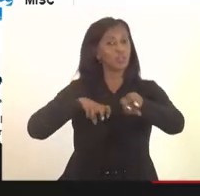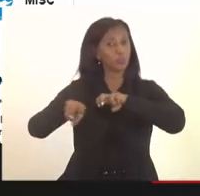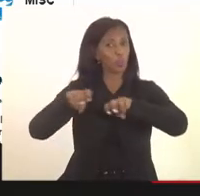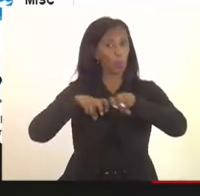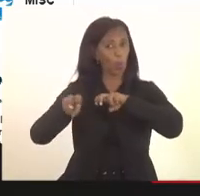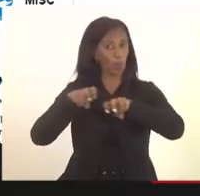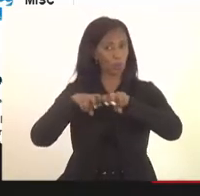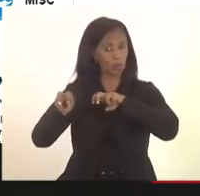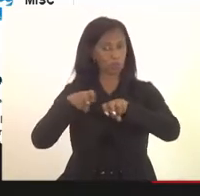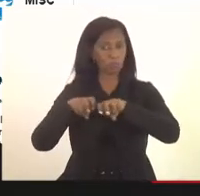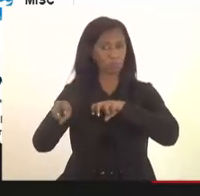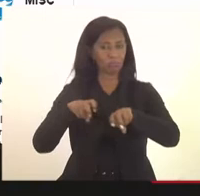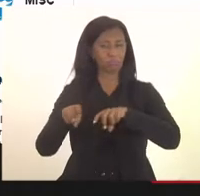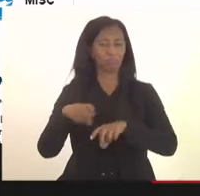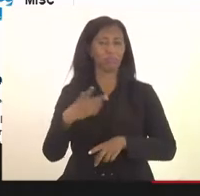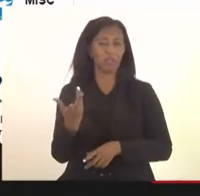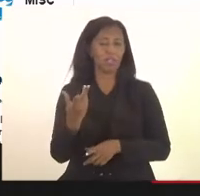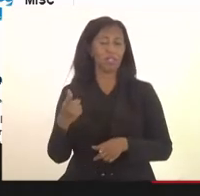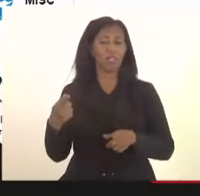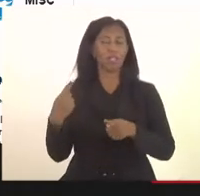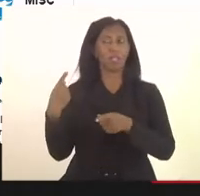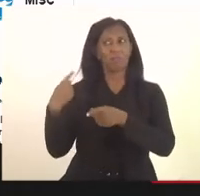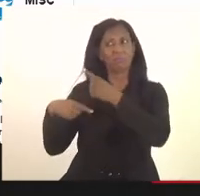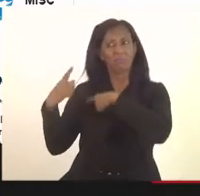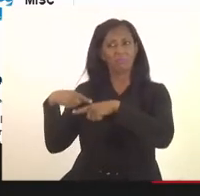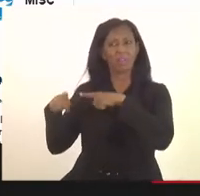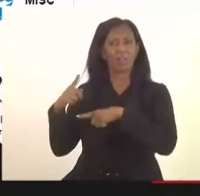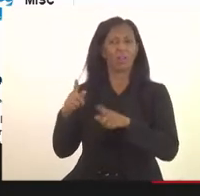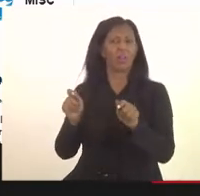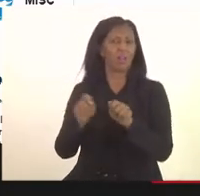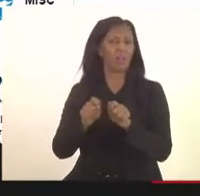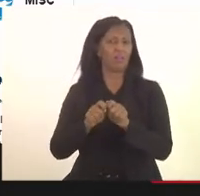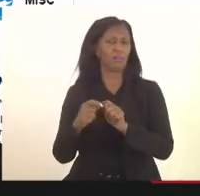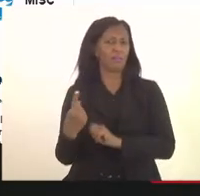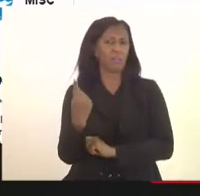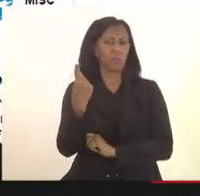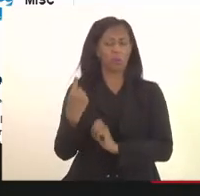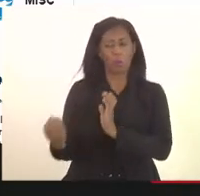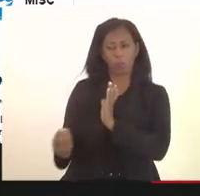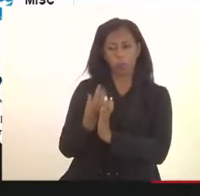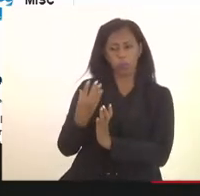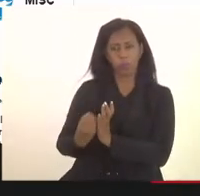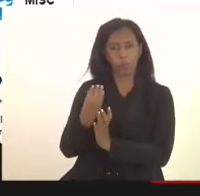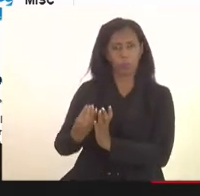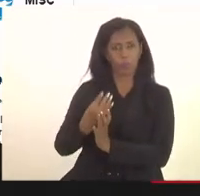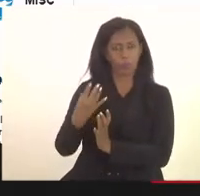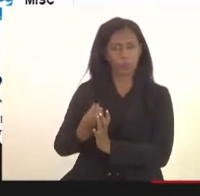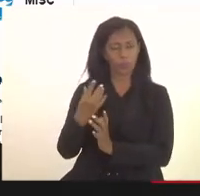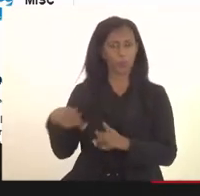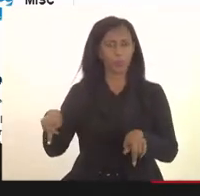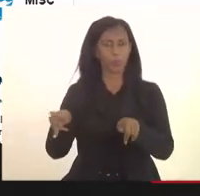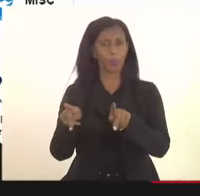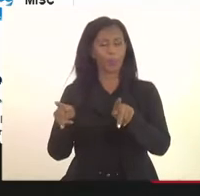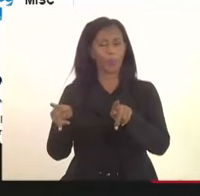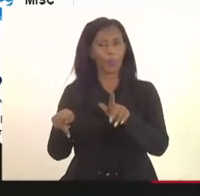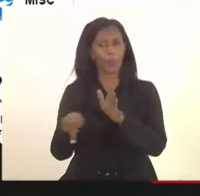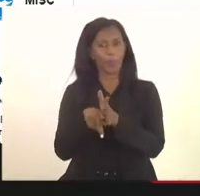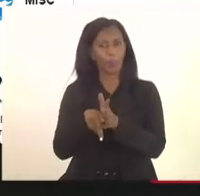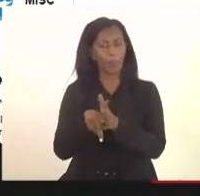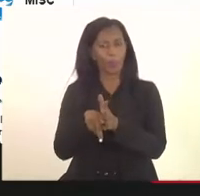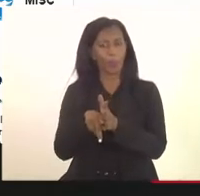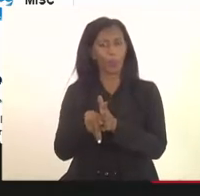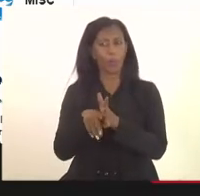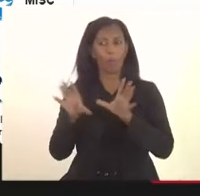inclusive. Recentemente, ela fez o leasing de uma unidade de produção para o campo de